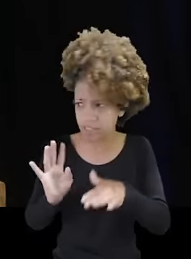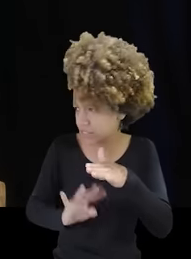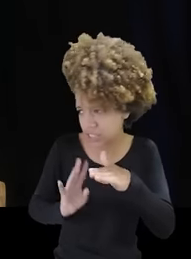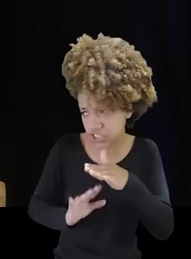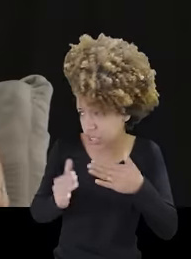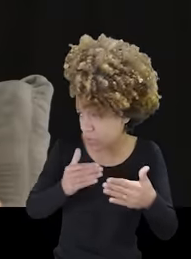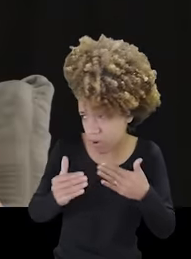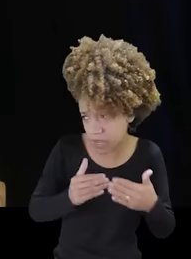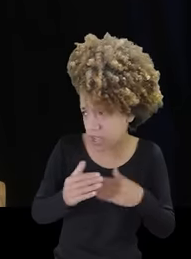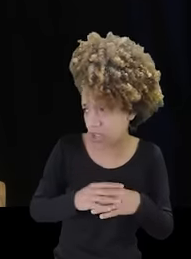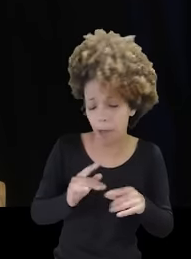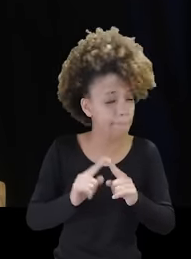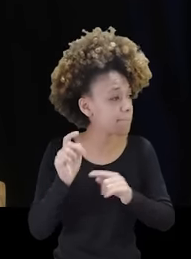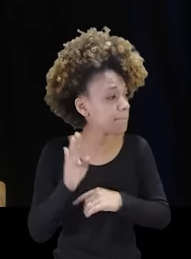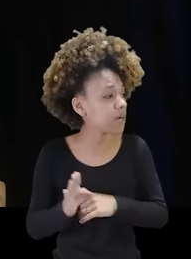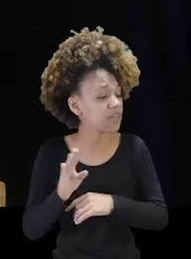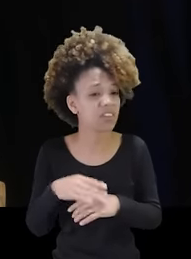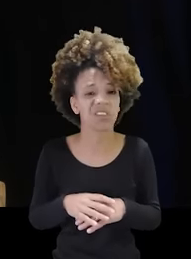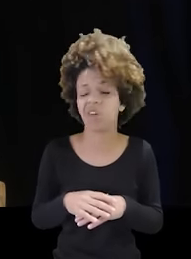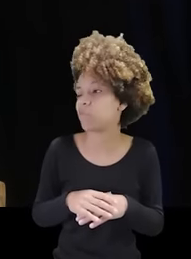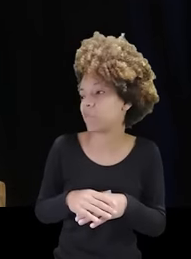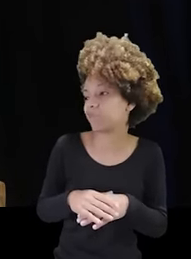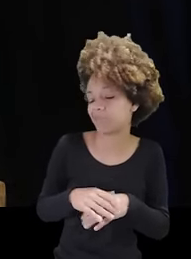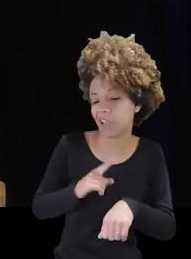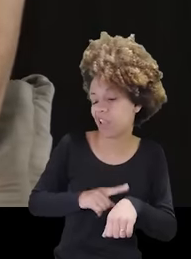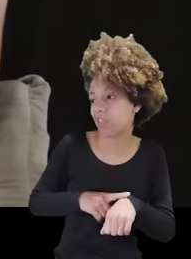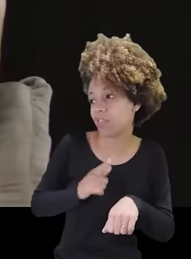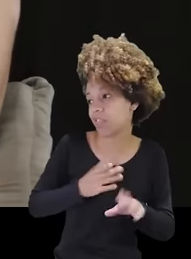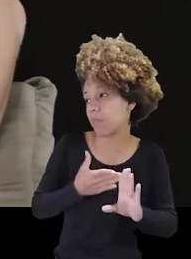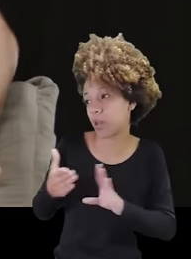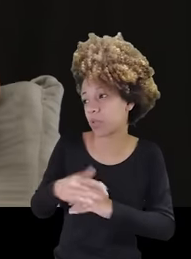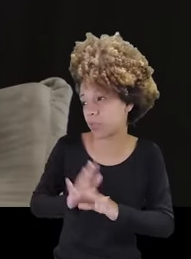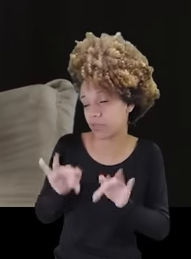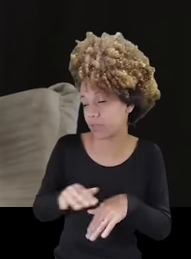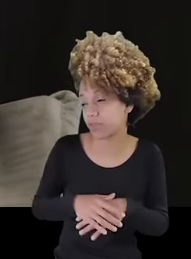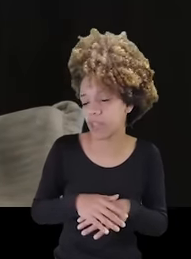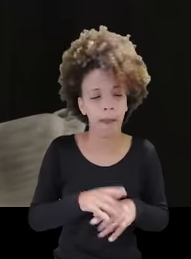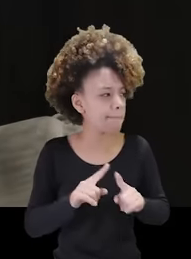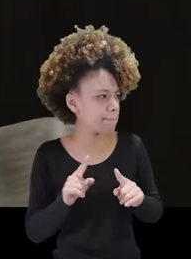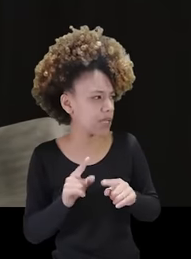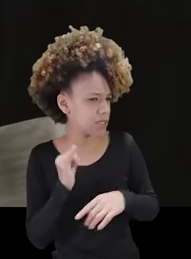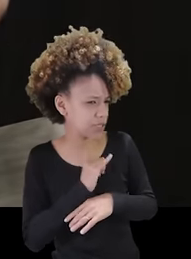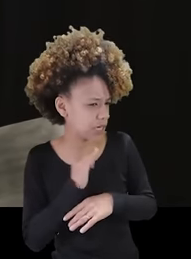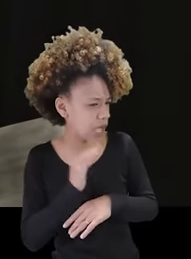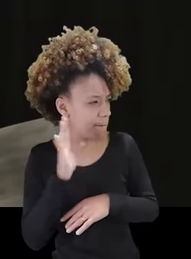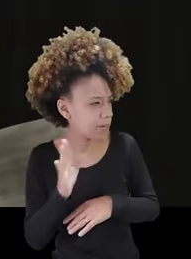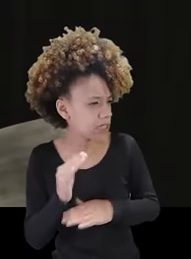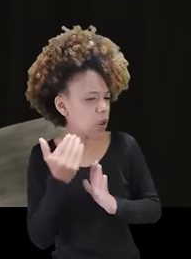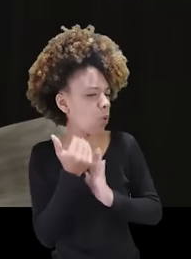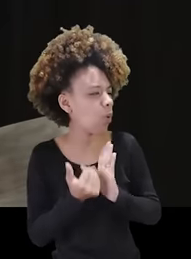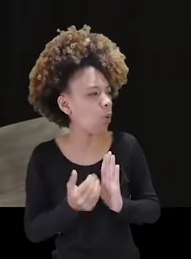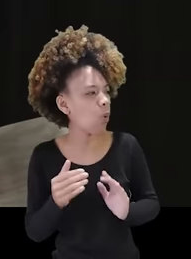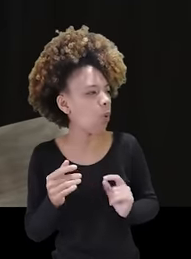estrangeiro Ah porque os brasileiros pessoa passageira né mas o brasileiro ele está no mesmo patamar que o italiano ou brasileiro ele é